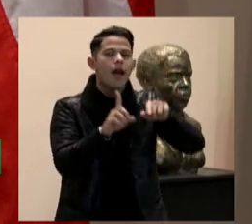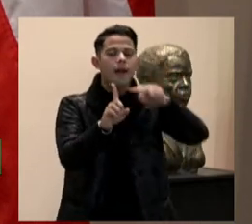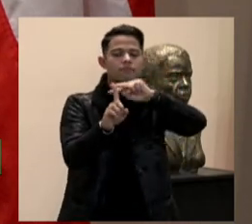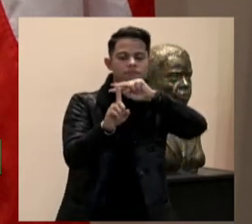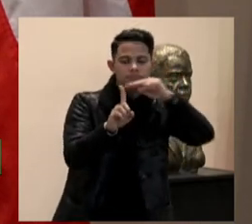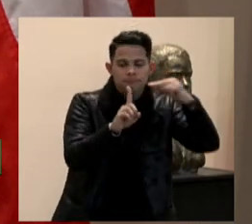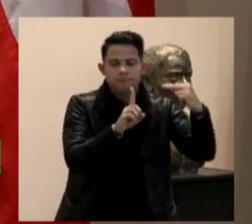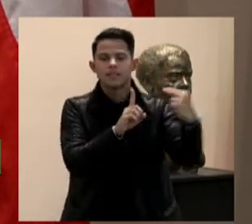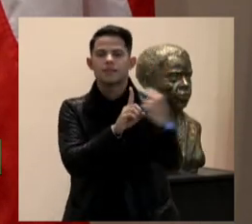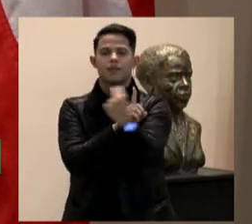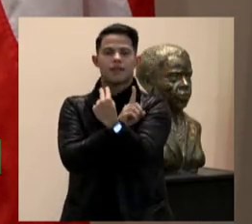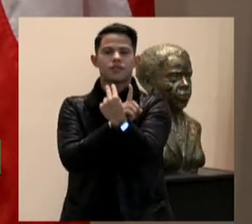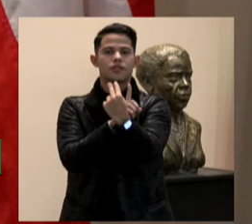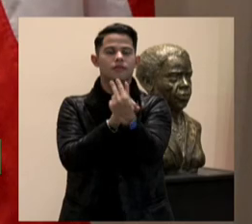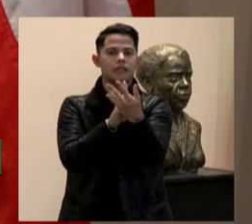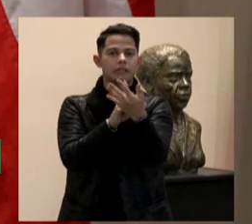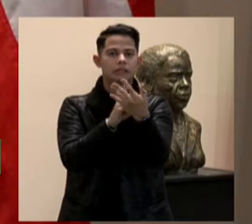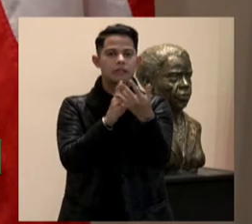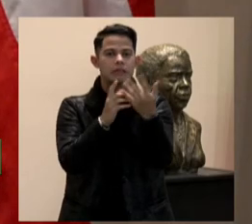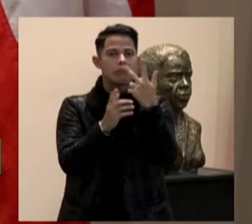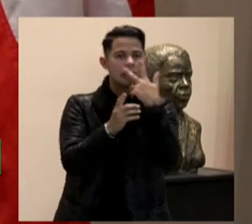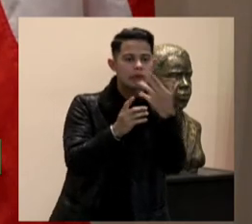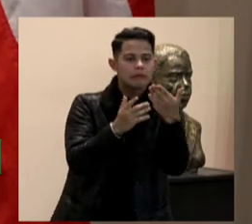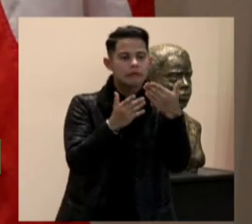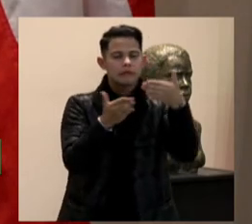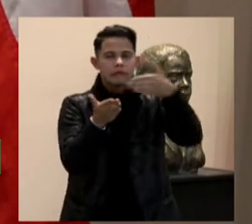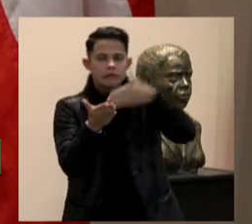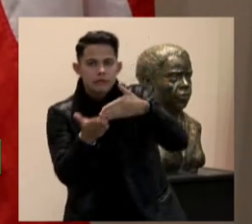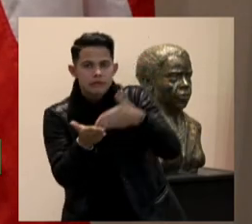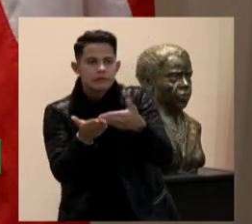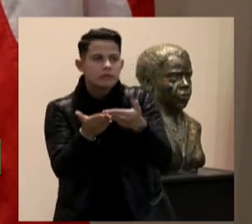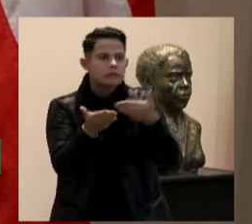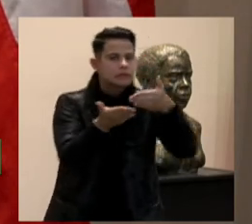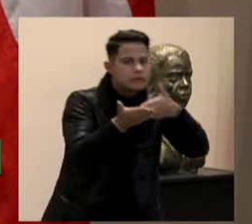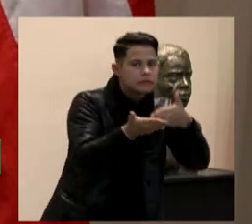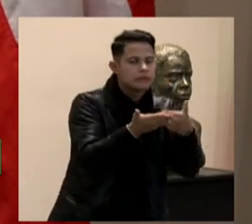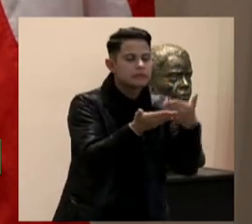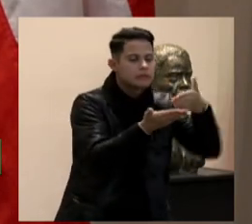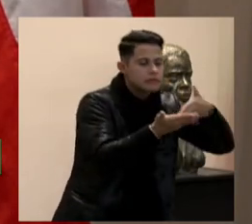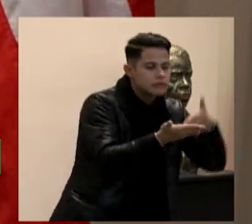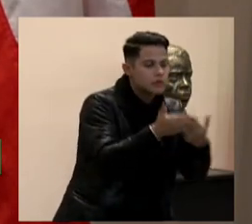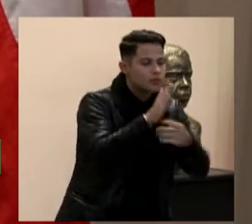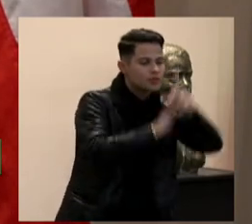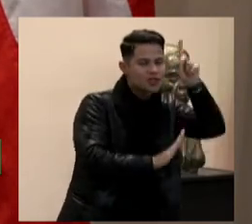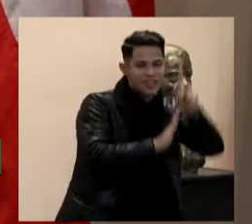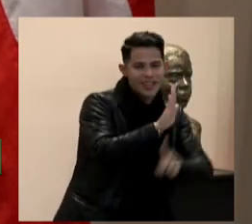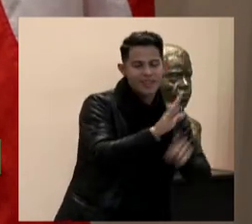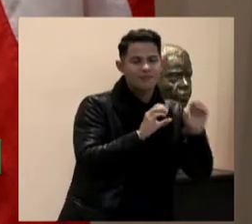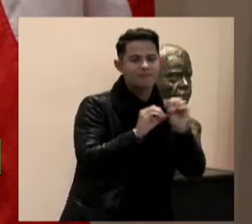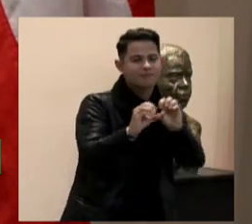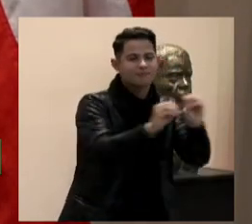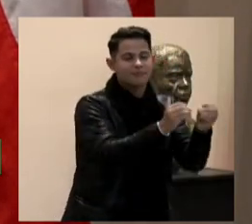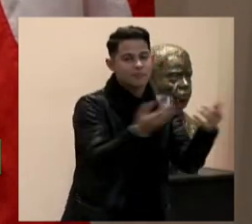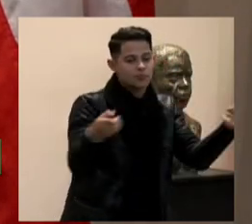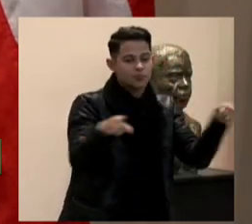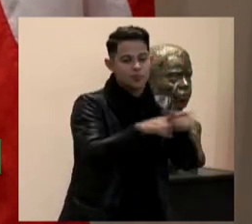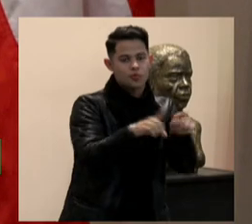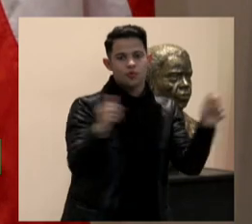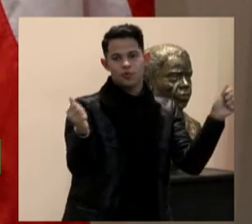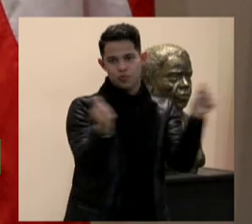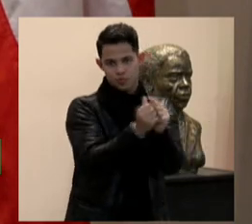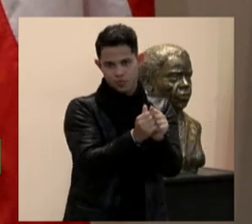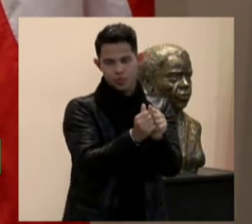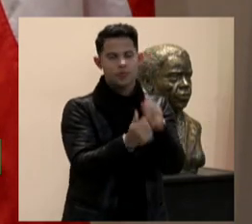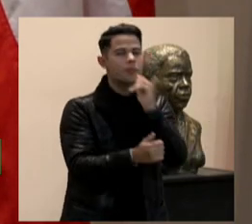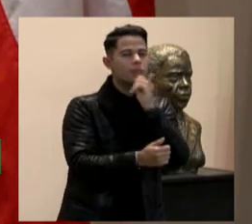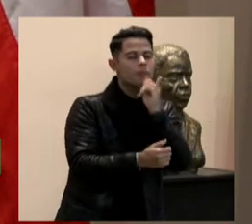que esbarra na concepção do direito à educação. Porque a gente tem que